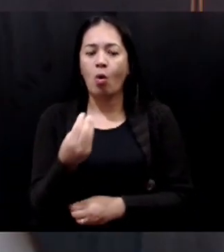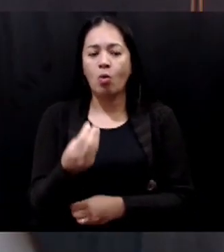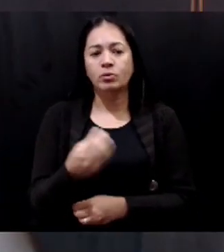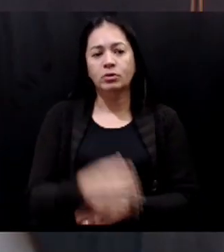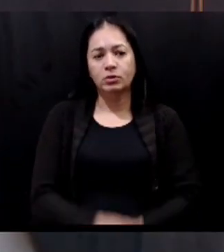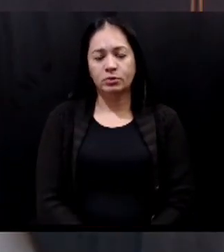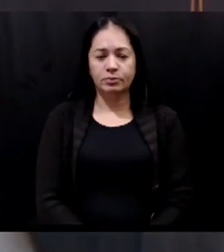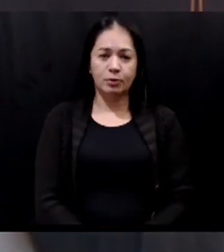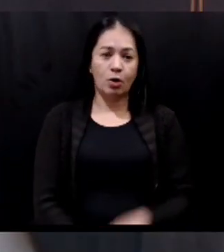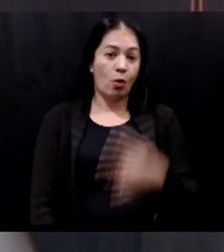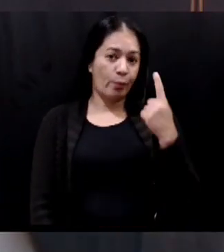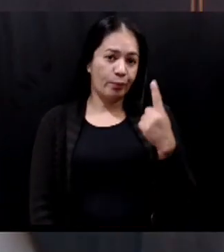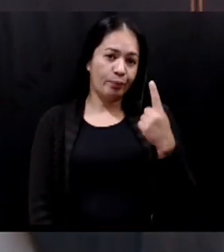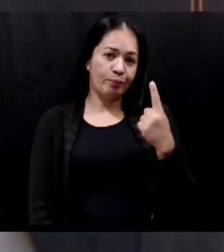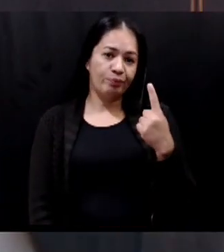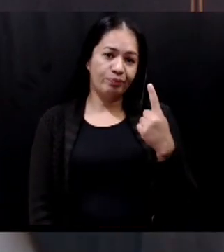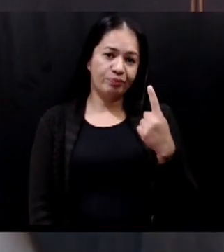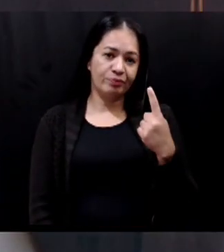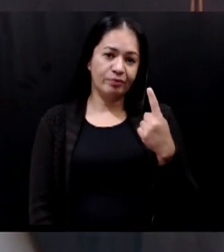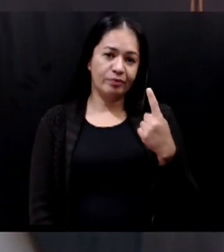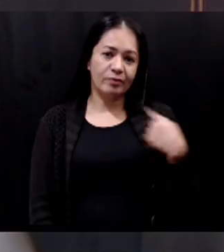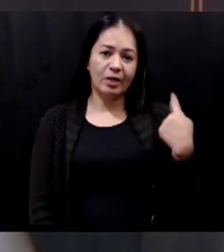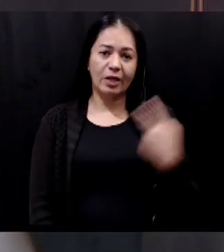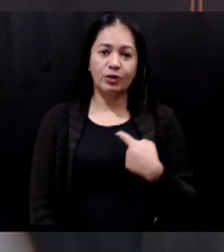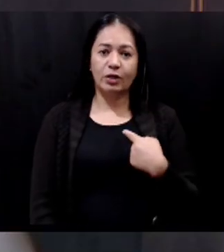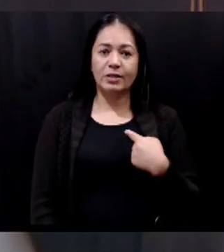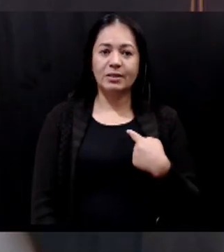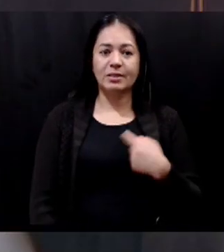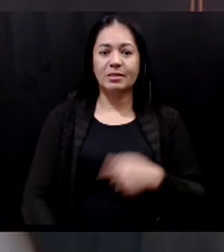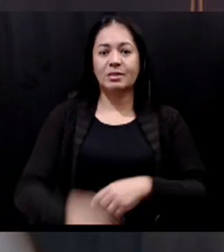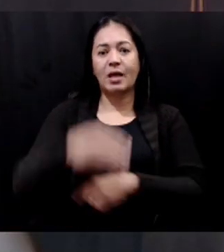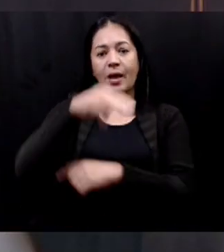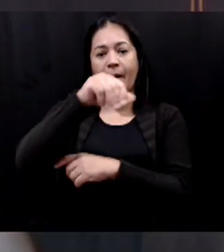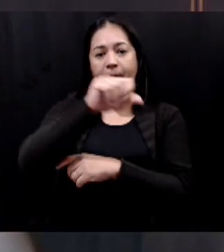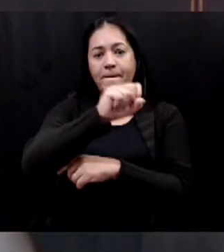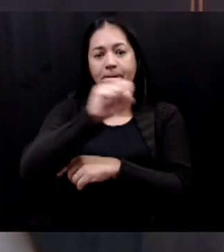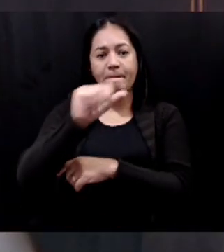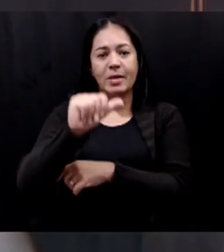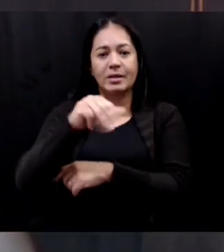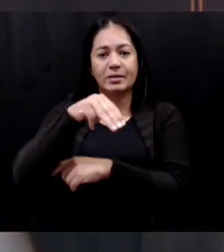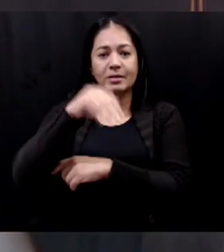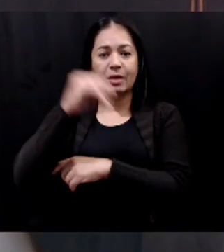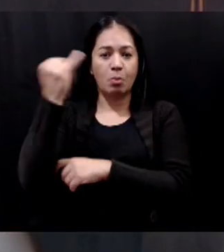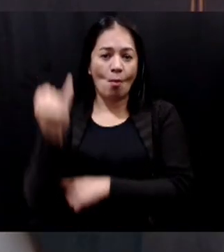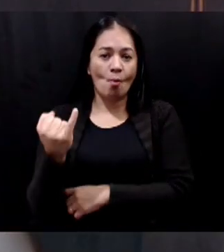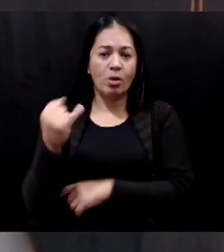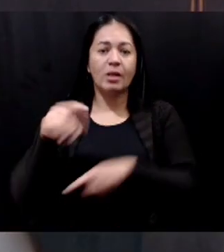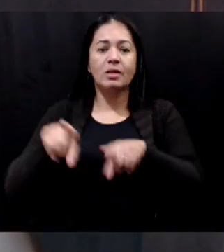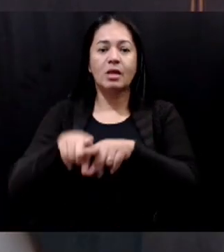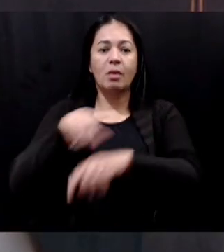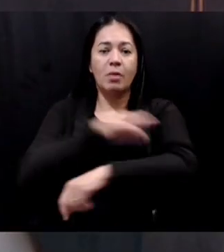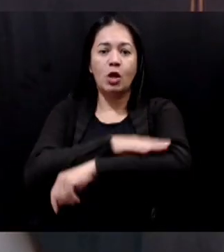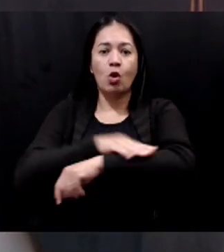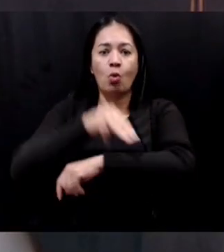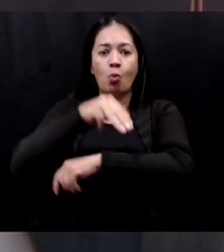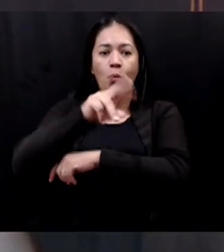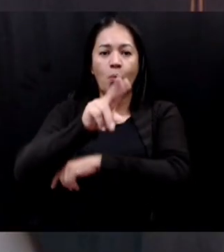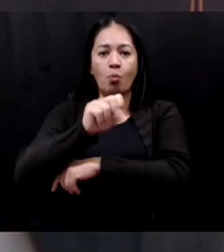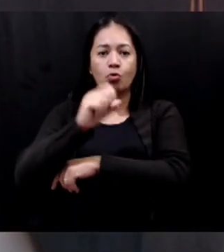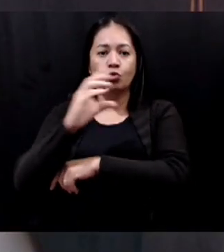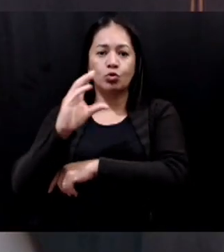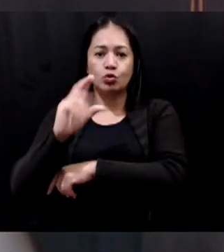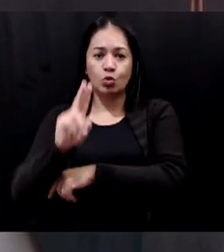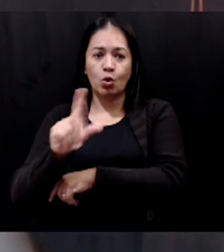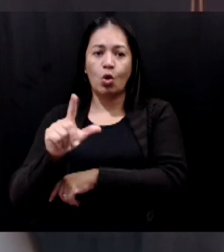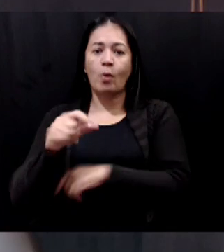é o quê? Aumentar a nossa massa magra e aumentar os nossos músculos. Porque o músculo é um tecido que ele demanda muita energia.